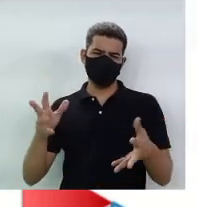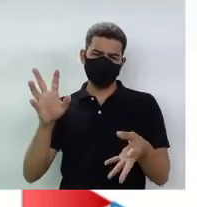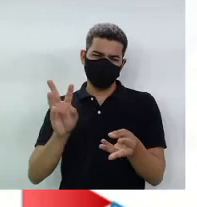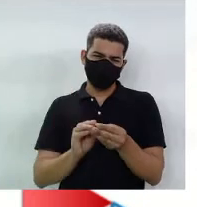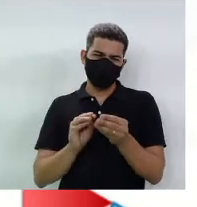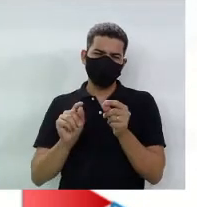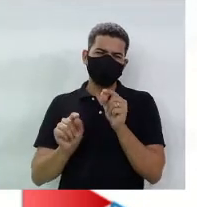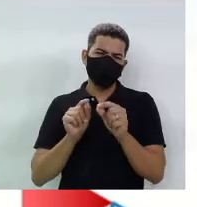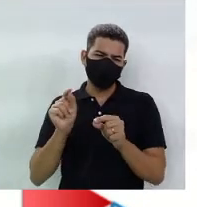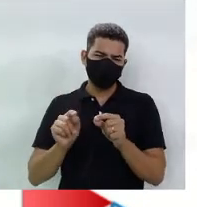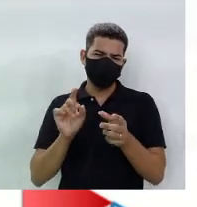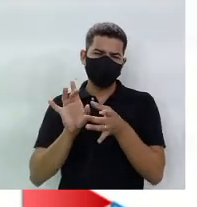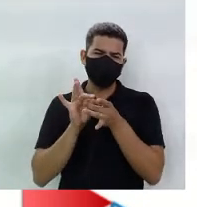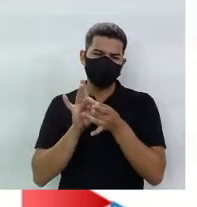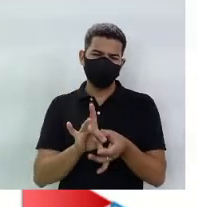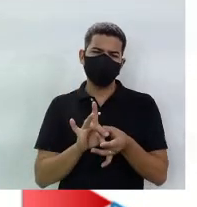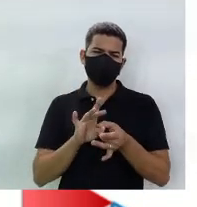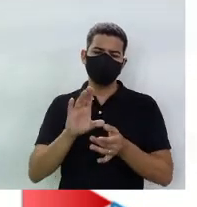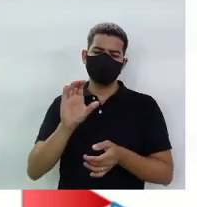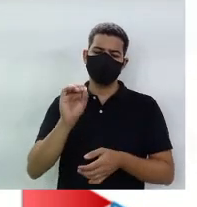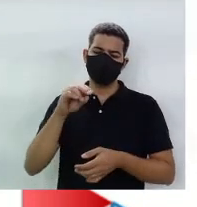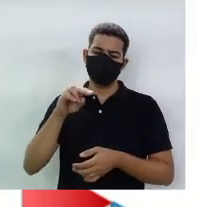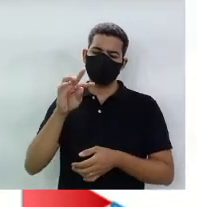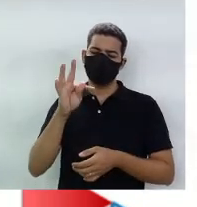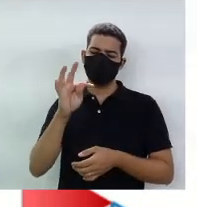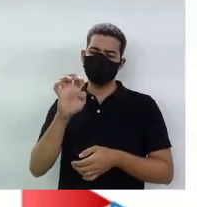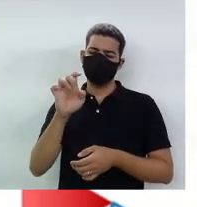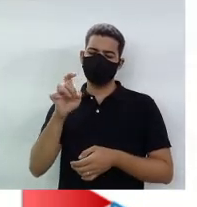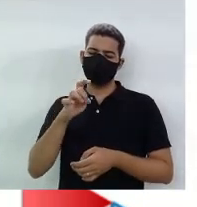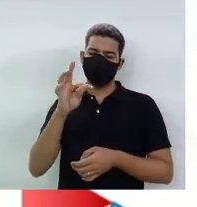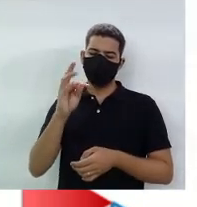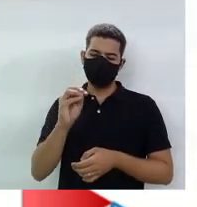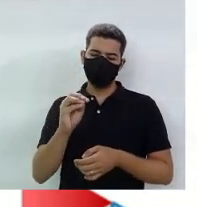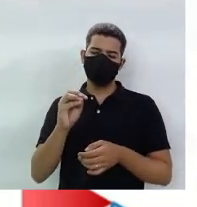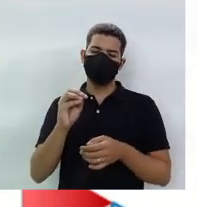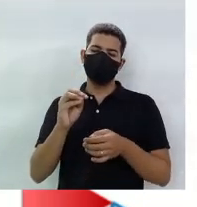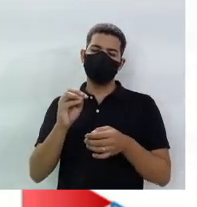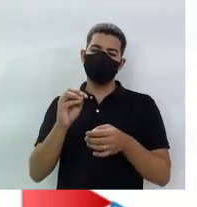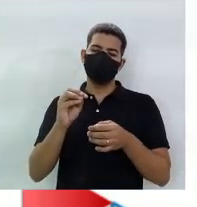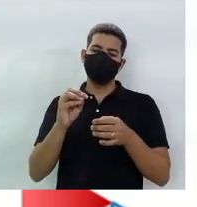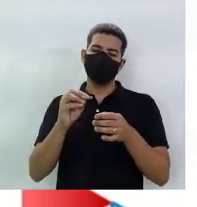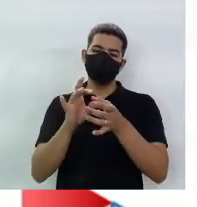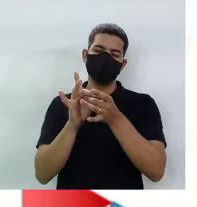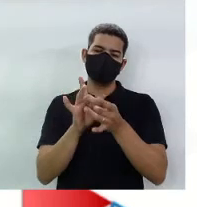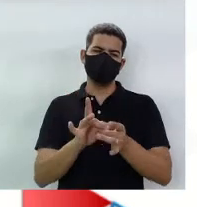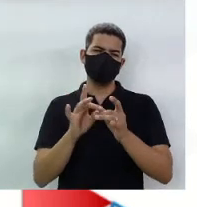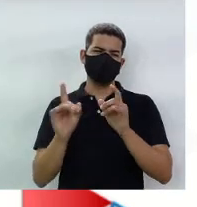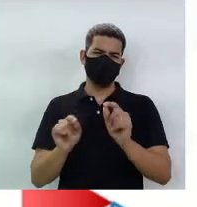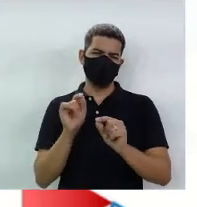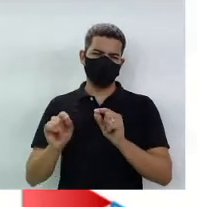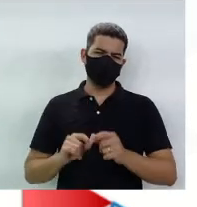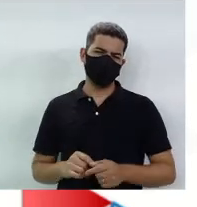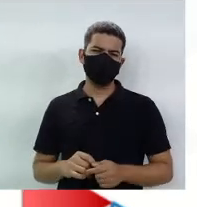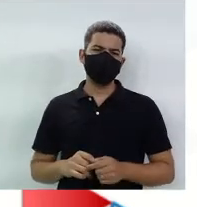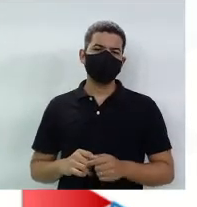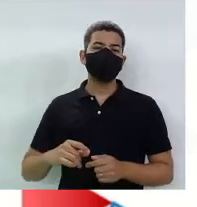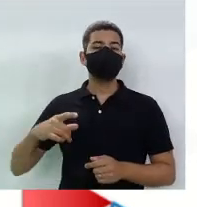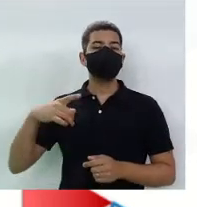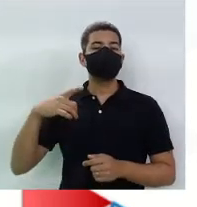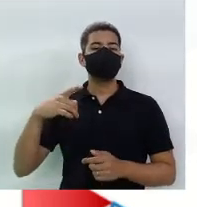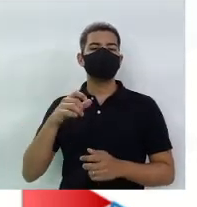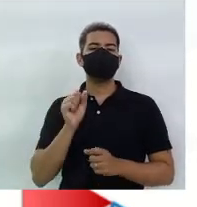definição. Contexto. O que é o contexto? Veja só, nós temos texto que nós já conhecemos, que pode ser